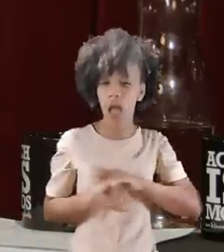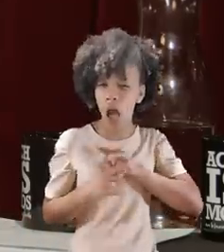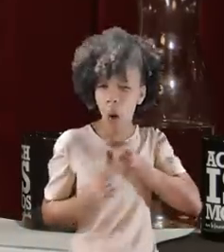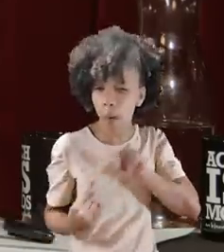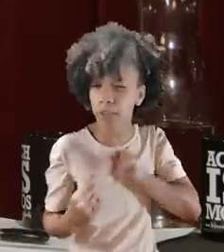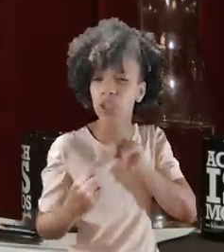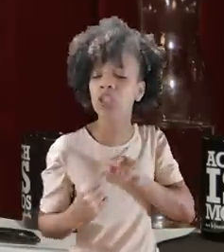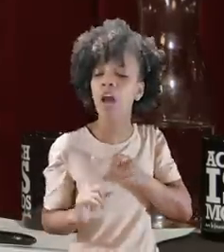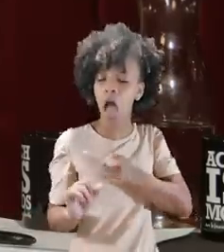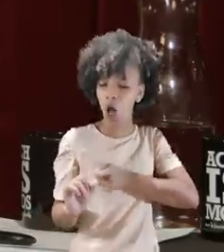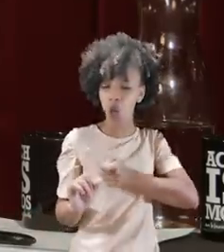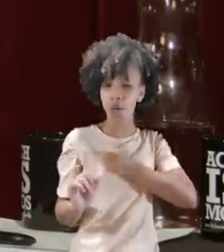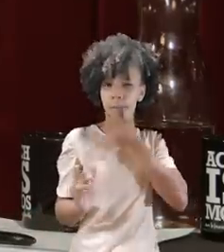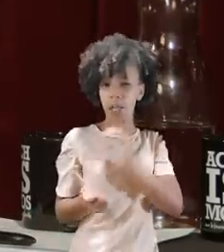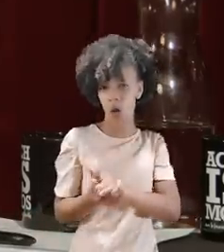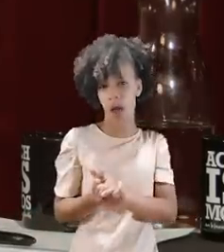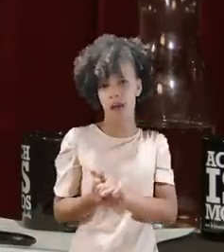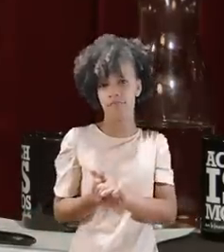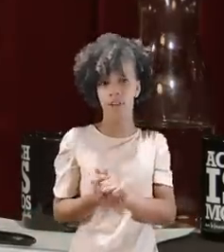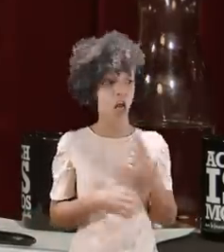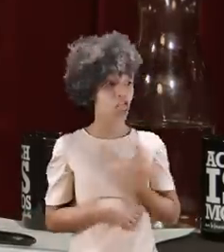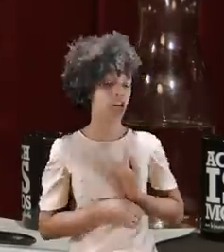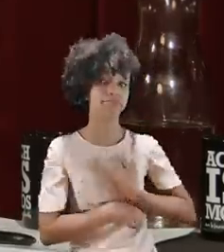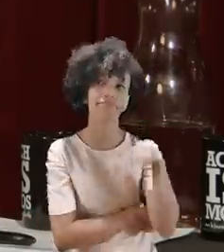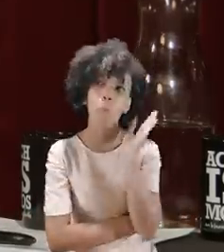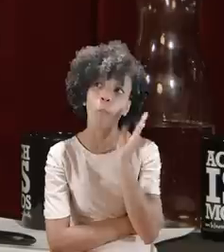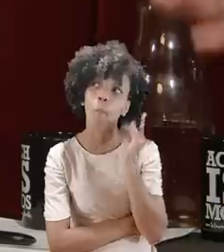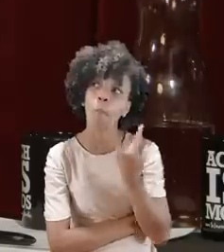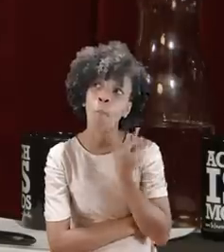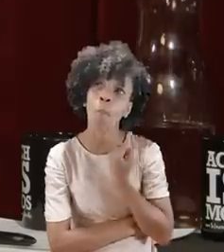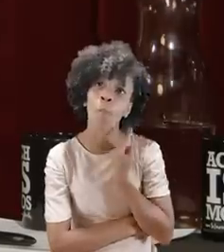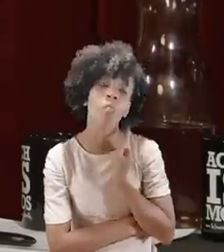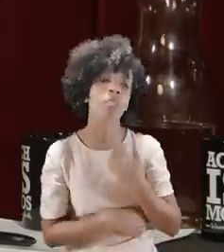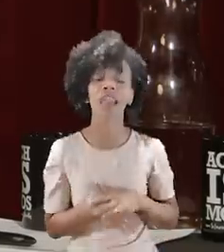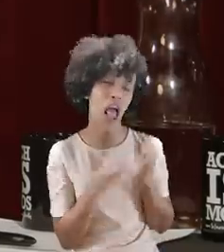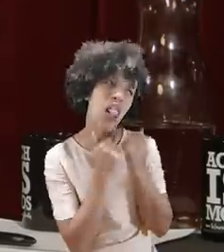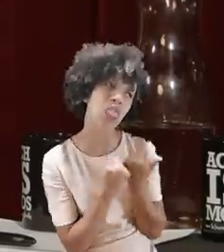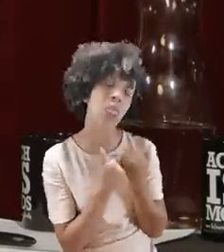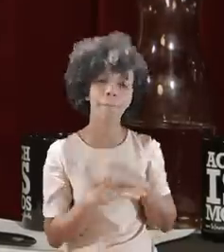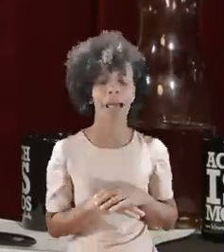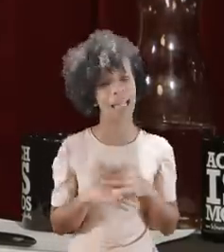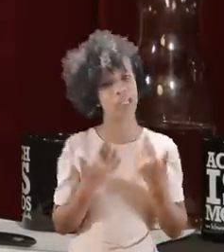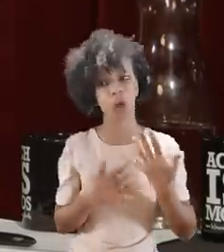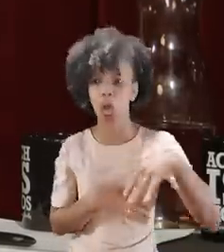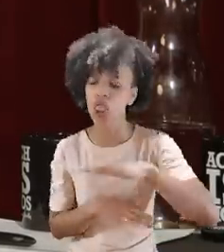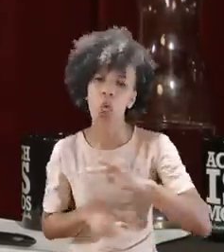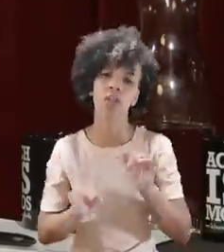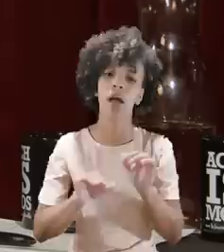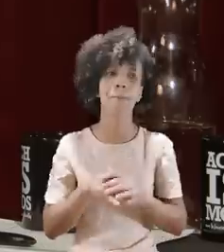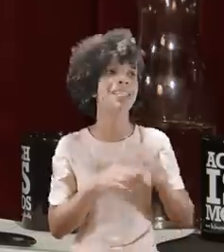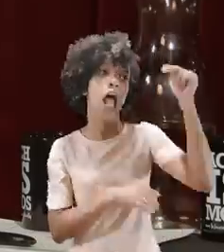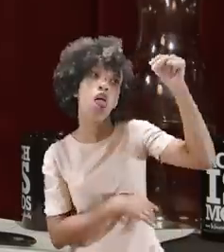e ela dormindo um cara e ela praticamente a gente é o imbecil nas mãos não é tudo bem não é em todo lugar